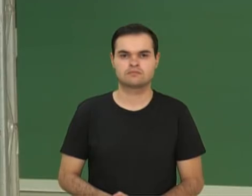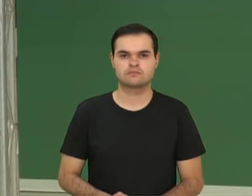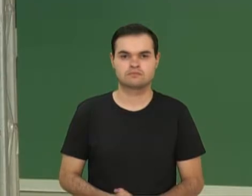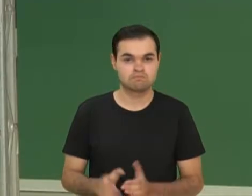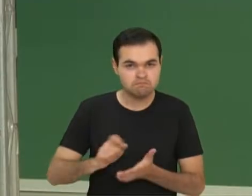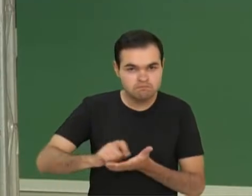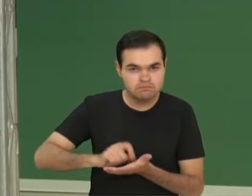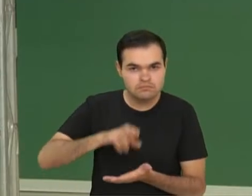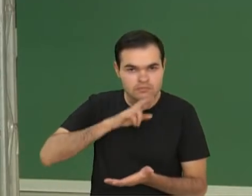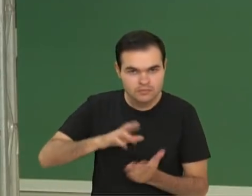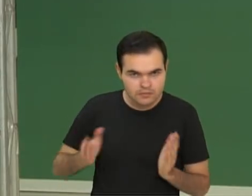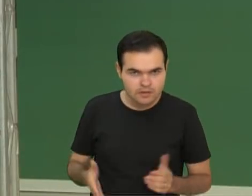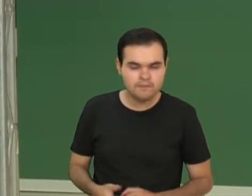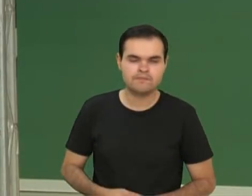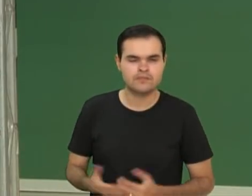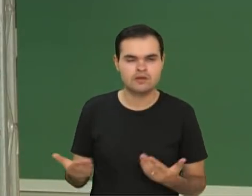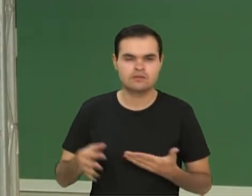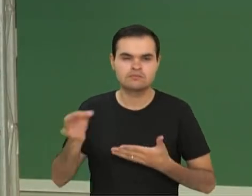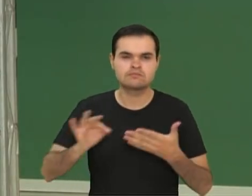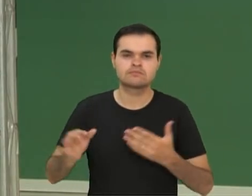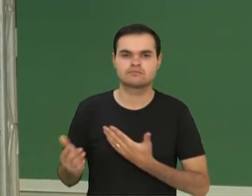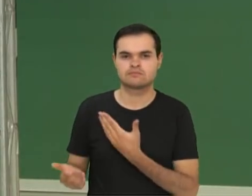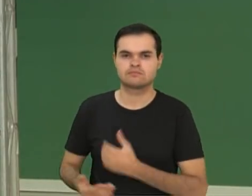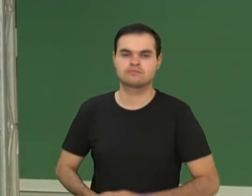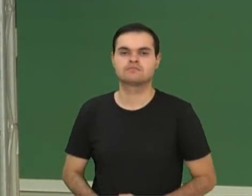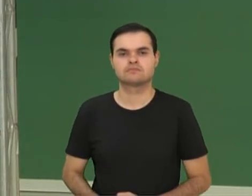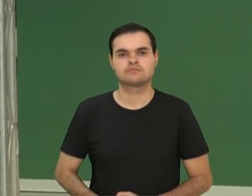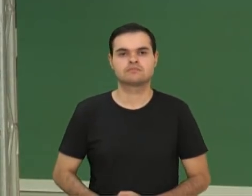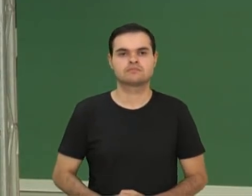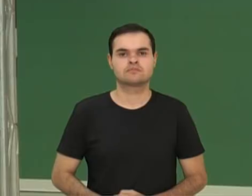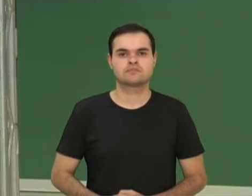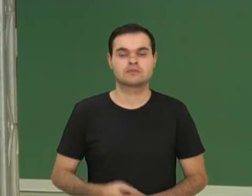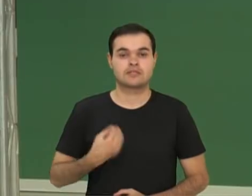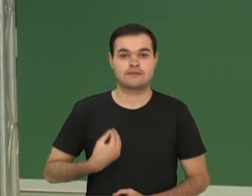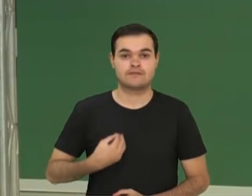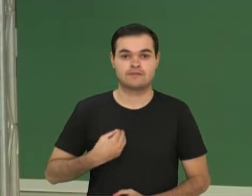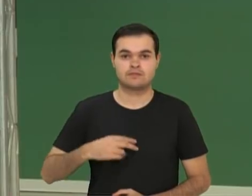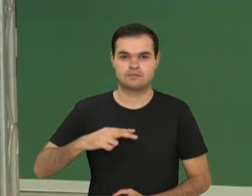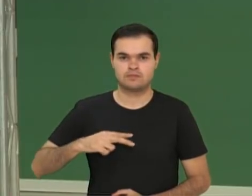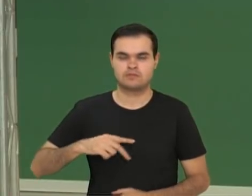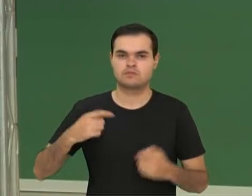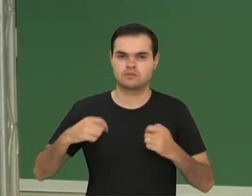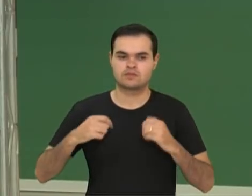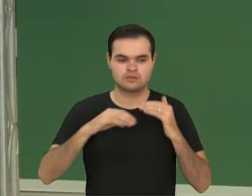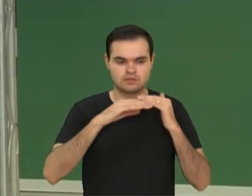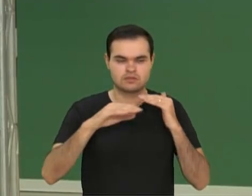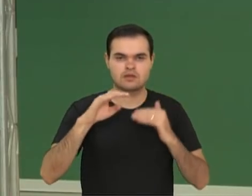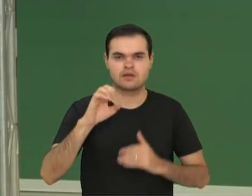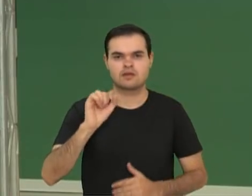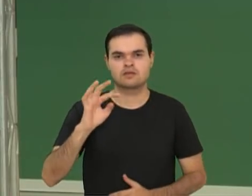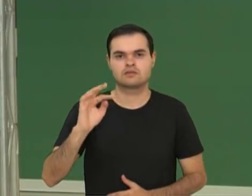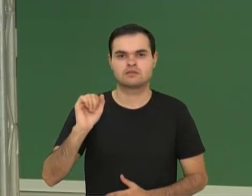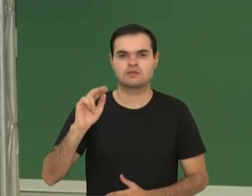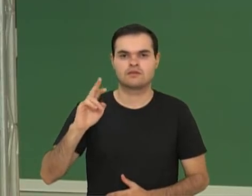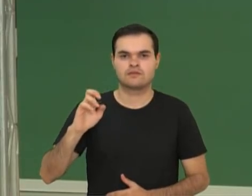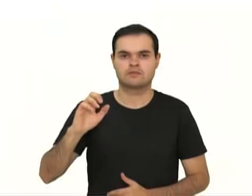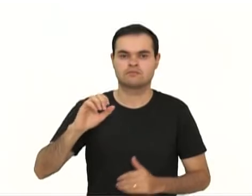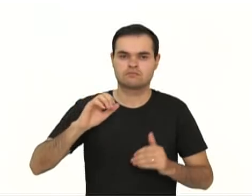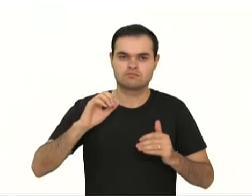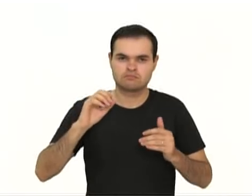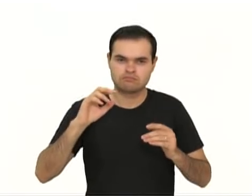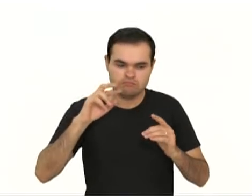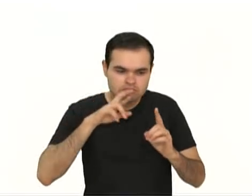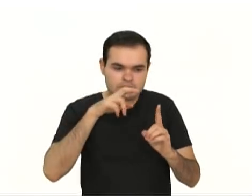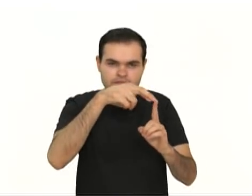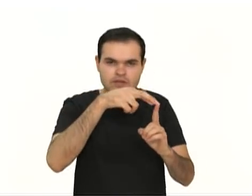Anotou sua resposta? Então vamos para a correção. A vida privada precisa ser estável para se tornar referência, porque